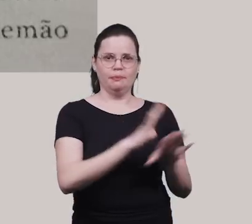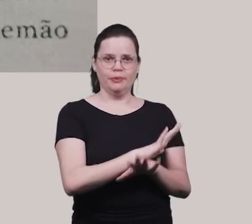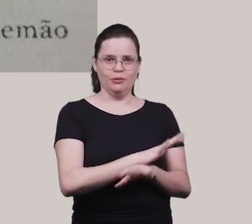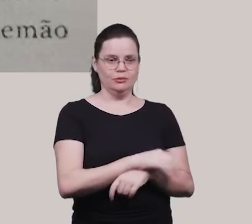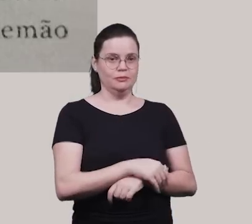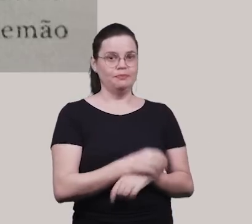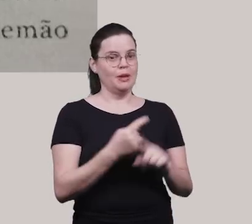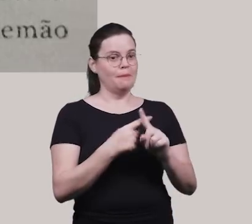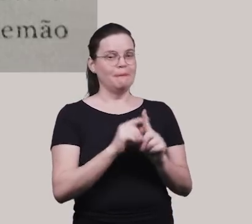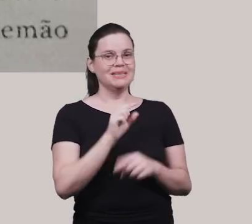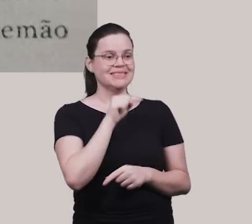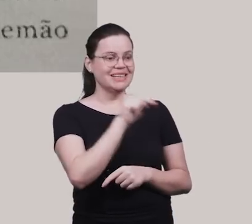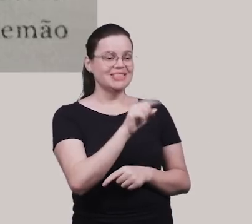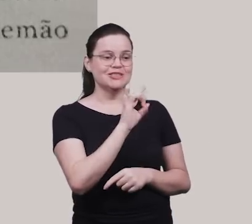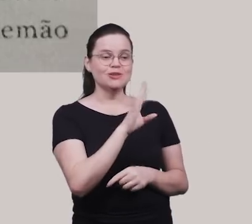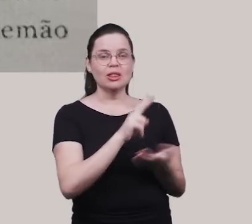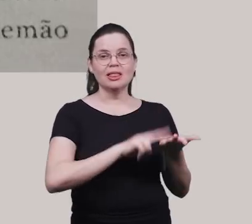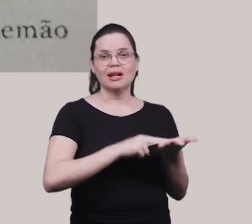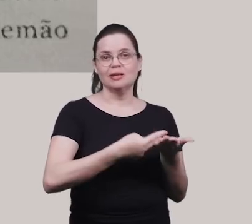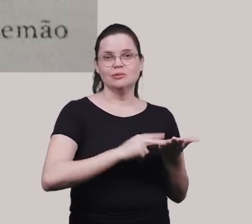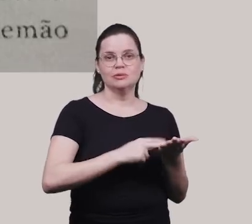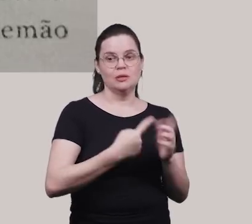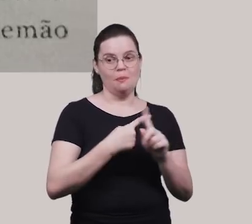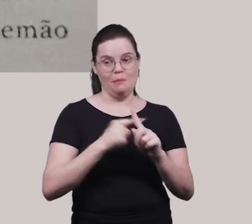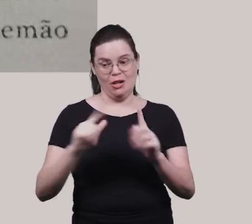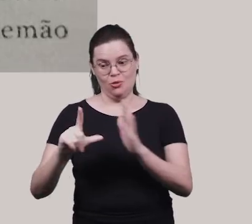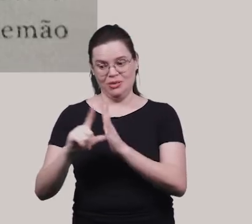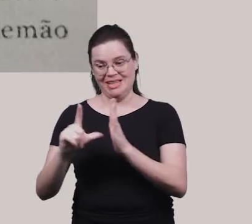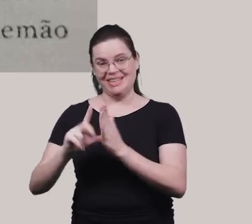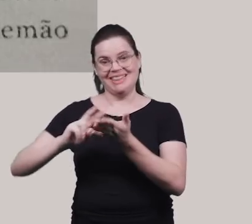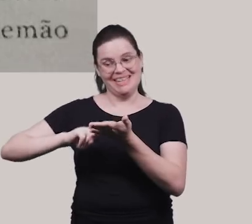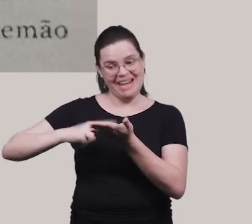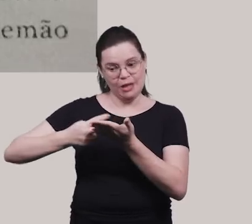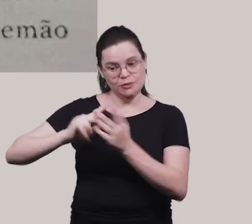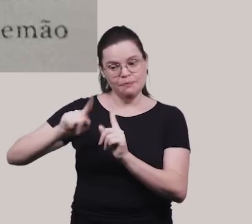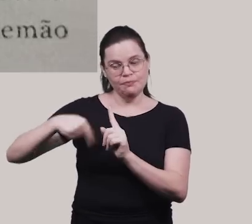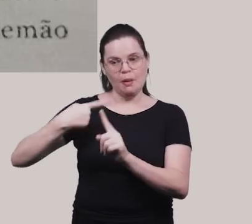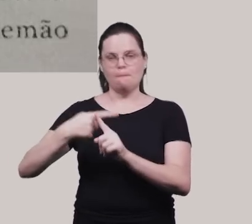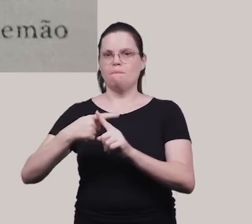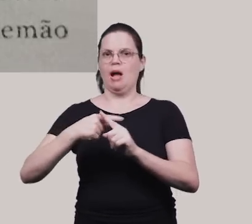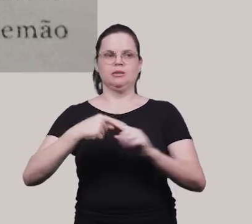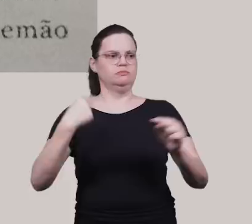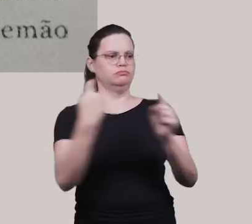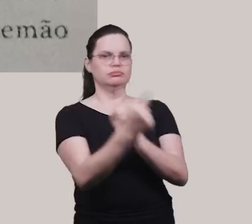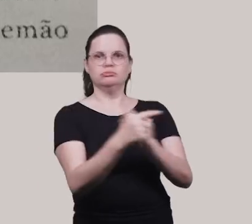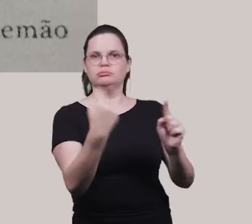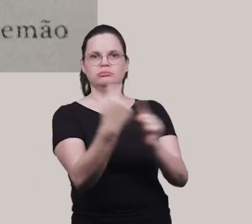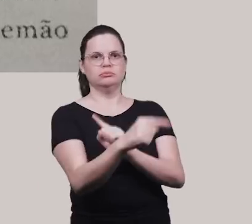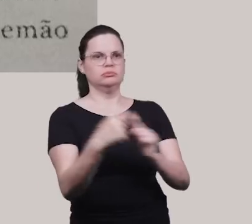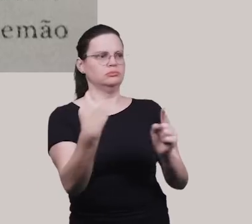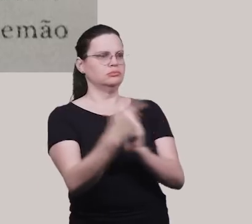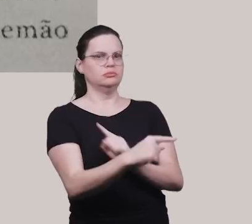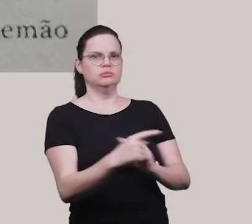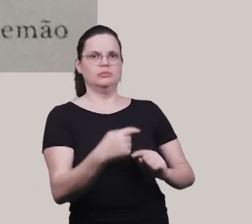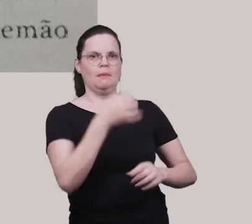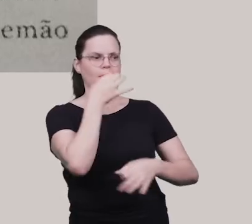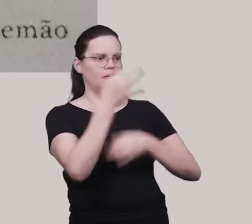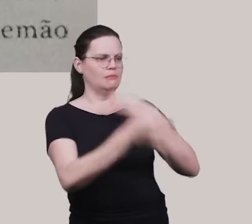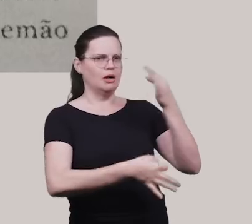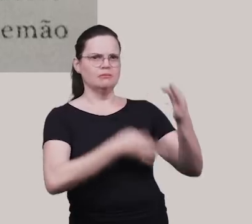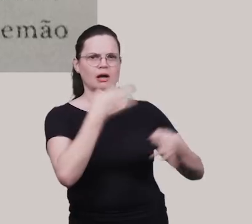Bíblia, como nessas 95 teses, elas até hoje, elas estão